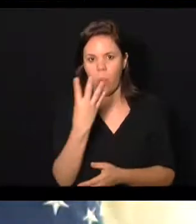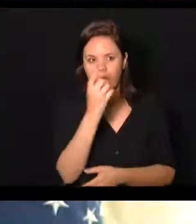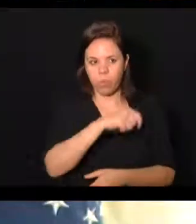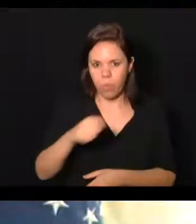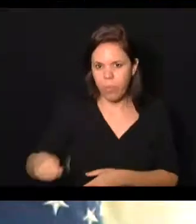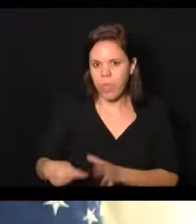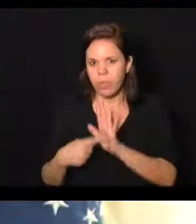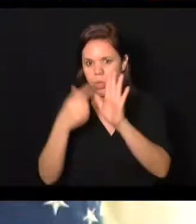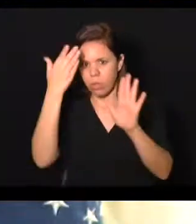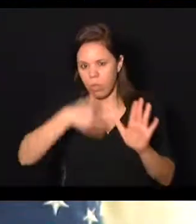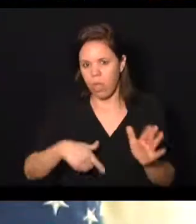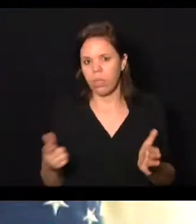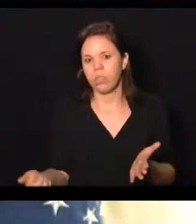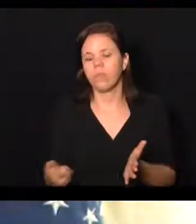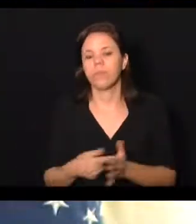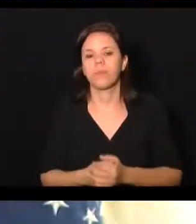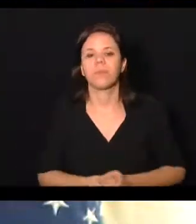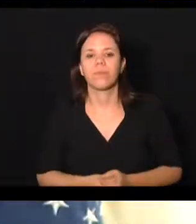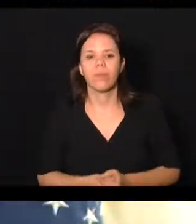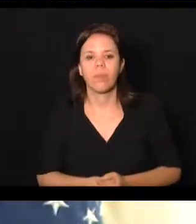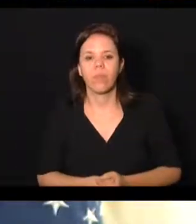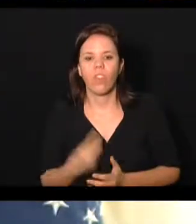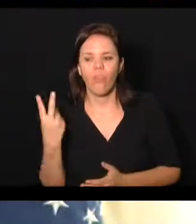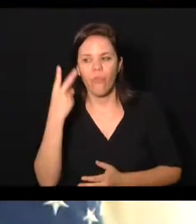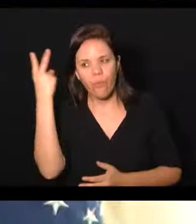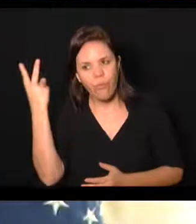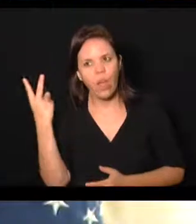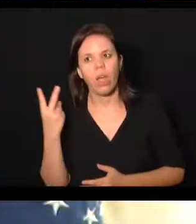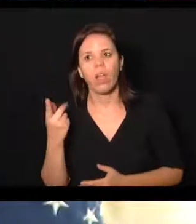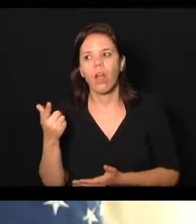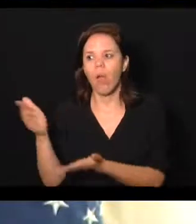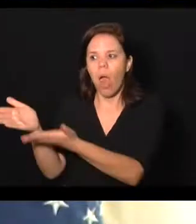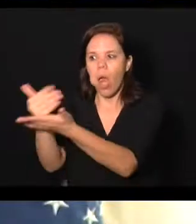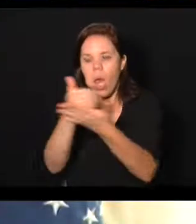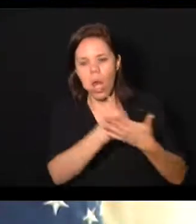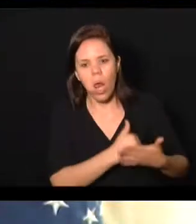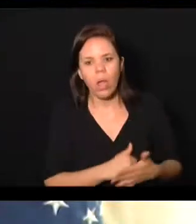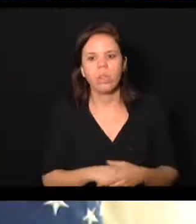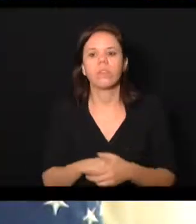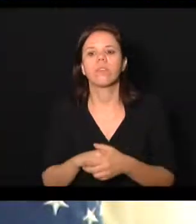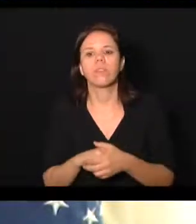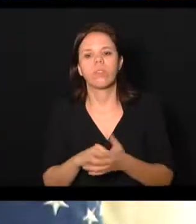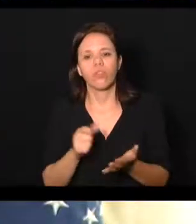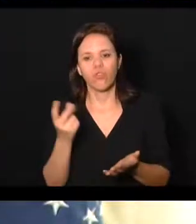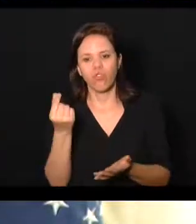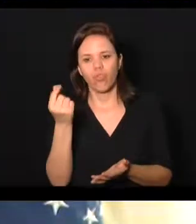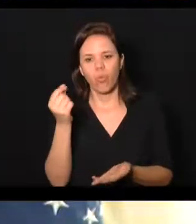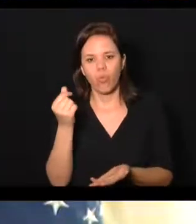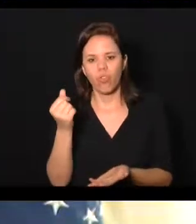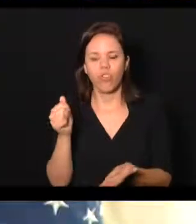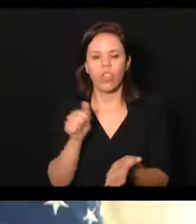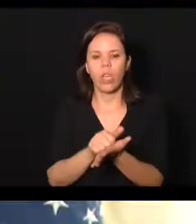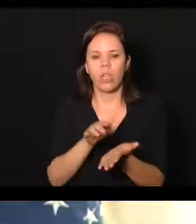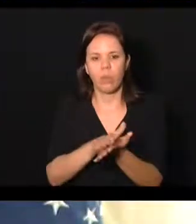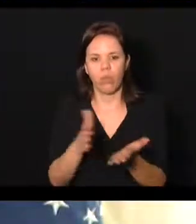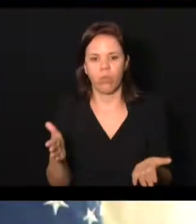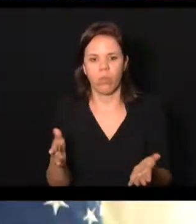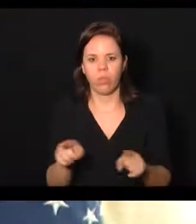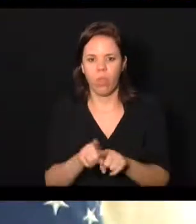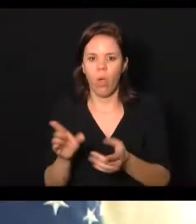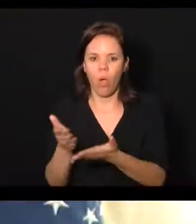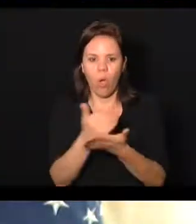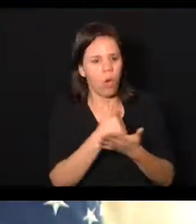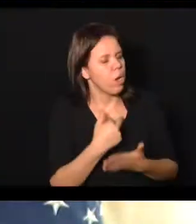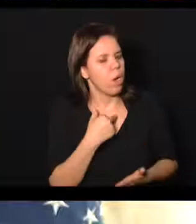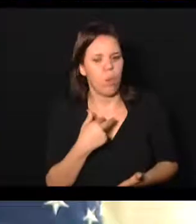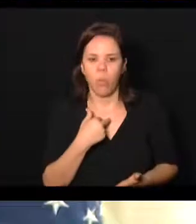meses fazer a prestação de contas do valor arrecadado com o dinheiro das multas, porque o recurso arrecadado com as multas não